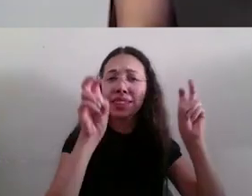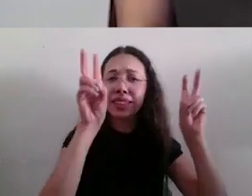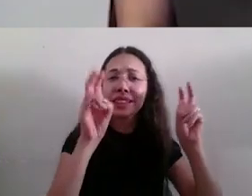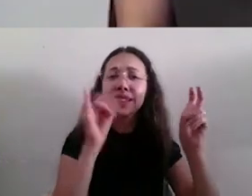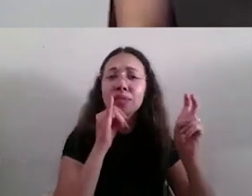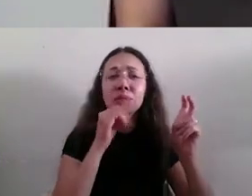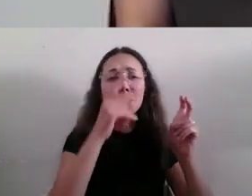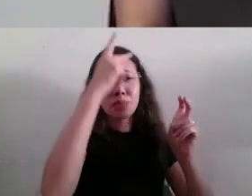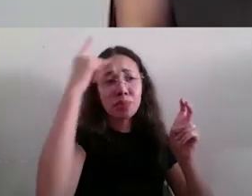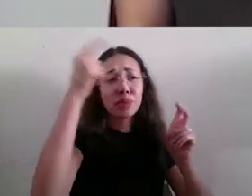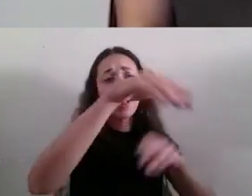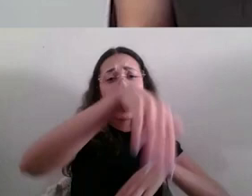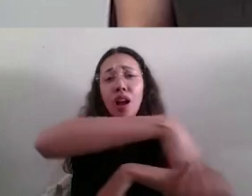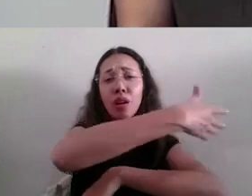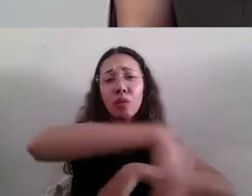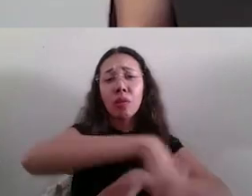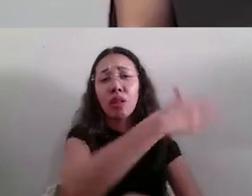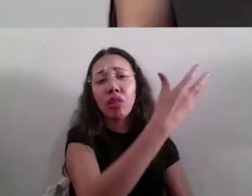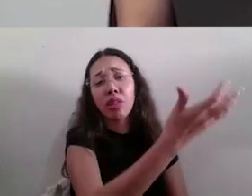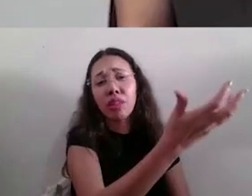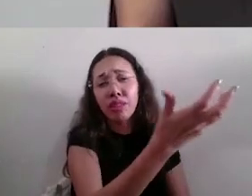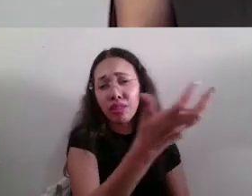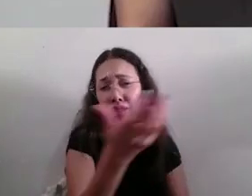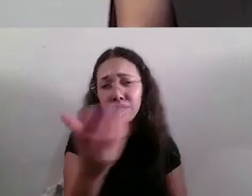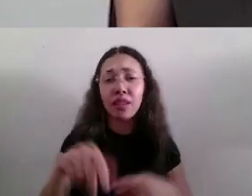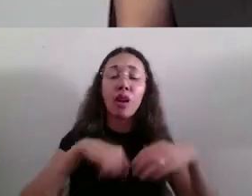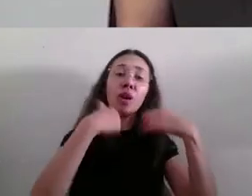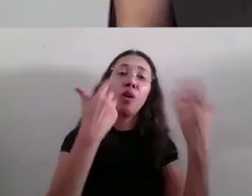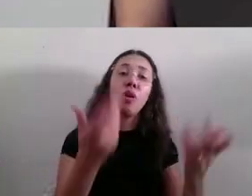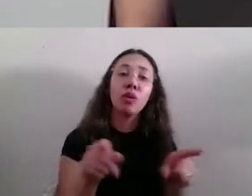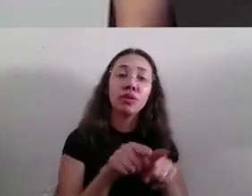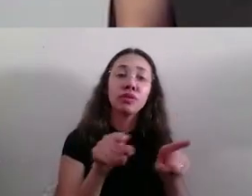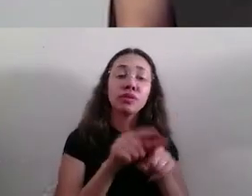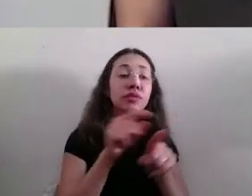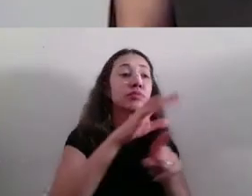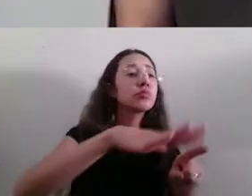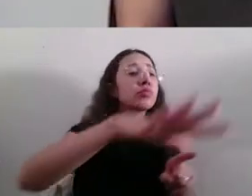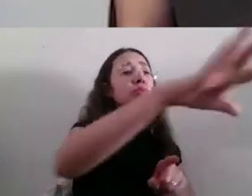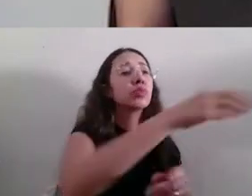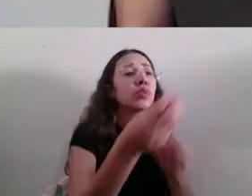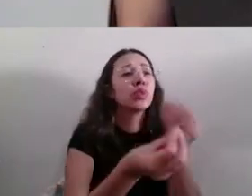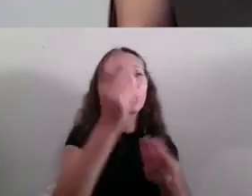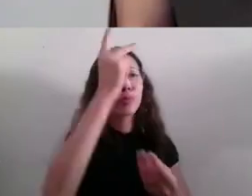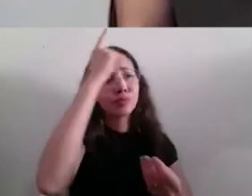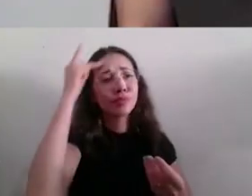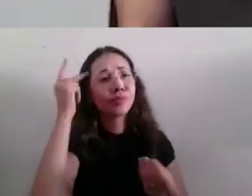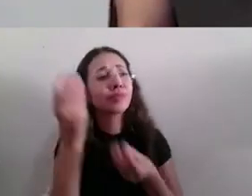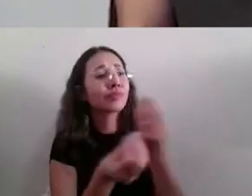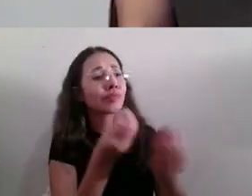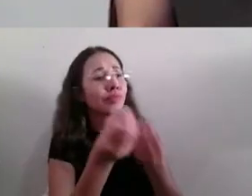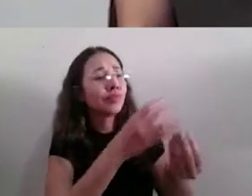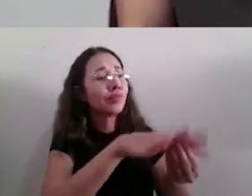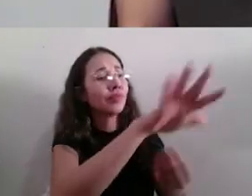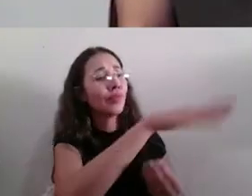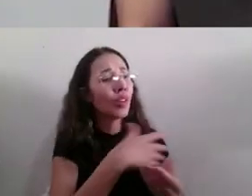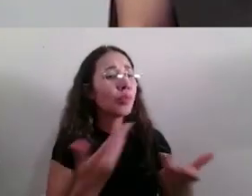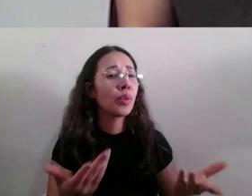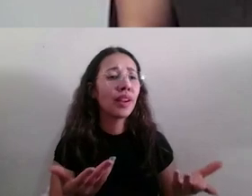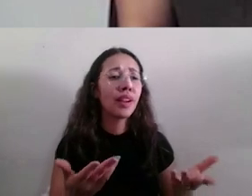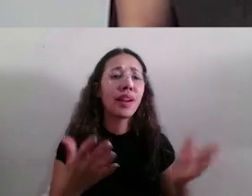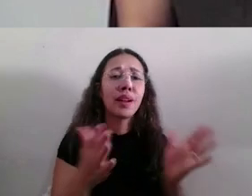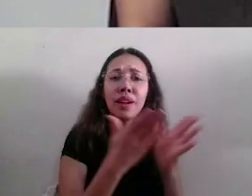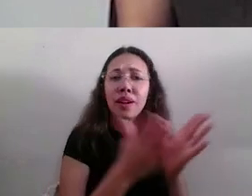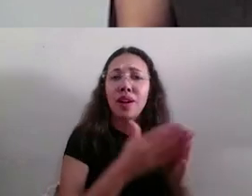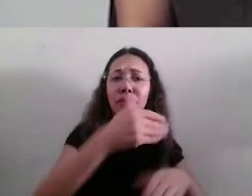e, inclusive, que tratem de ações coletivas relacionadas a essa população. Isso foi criado lá na